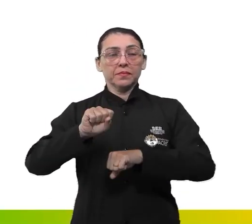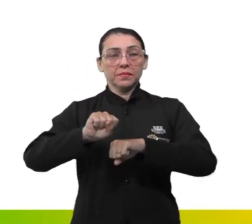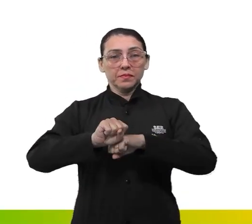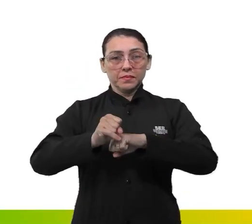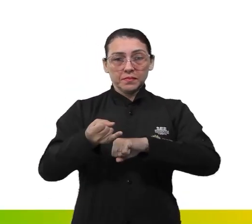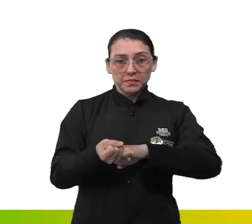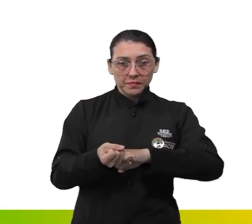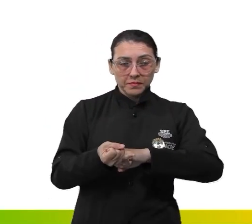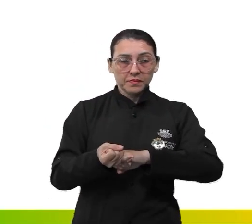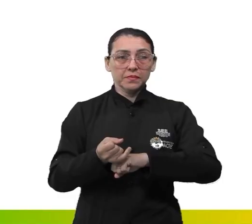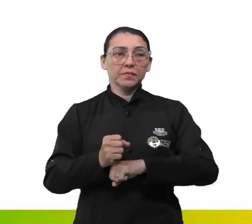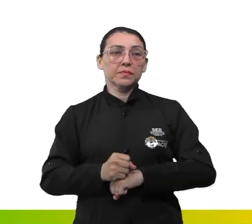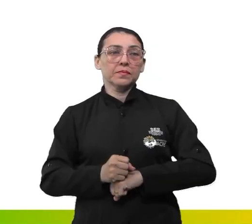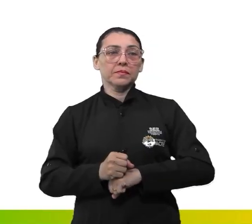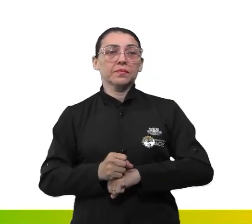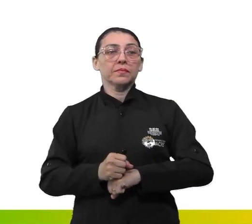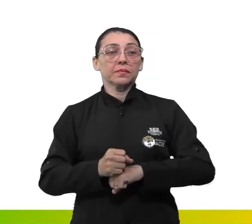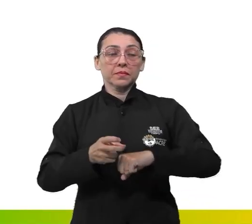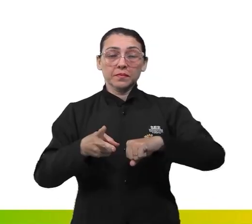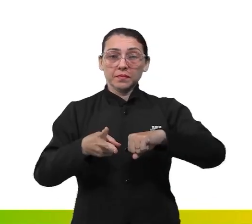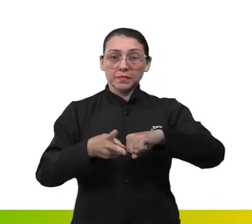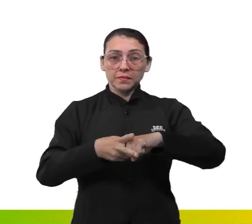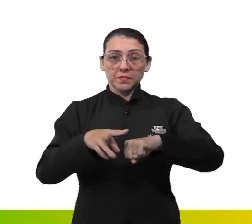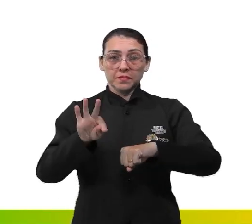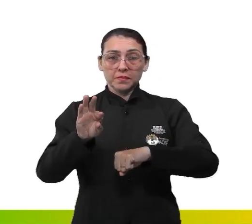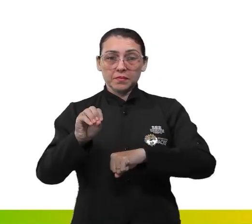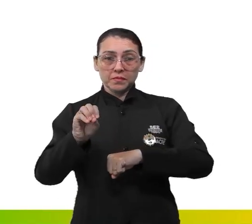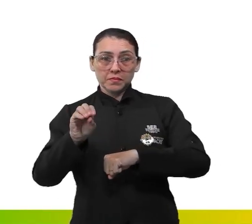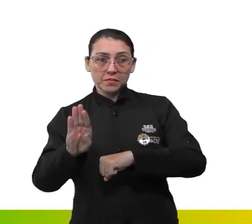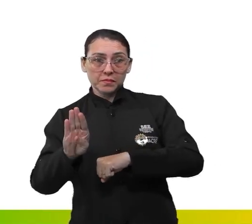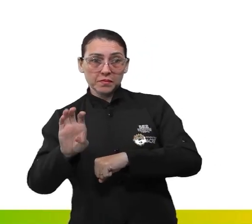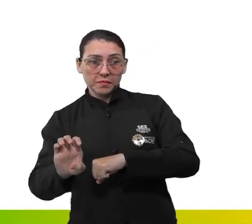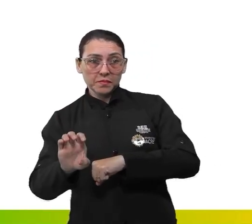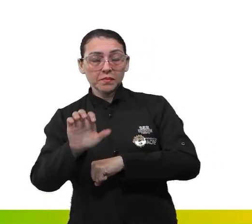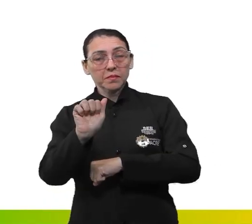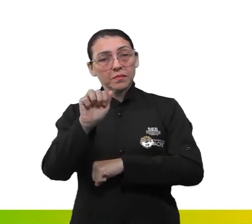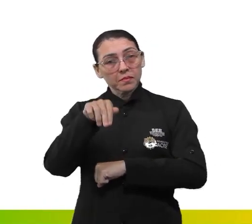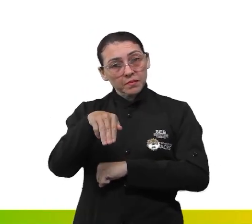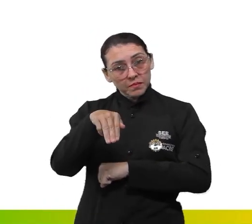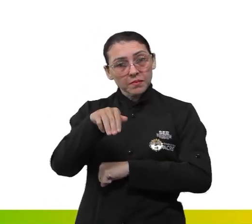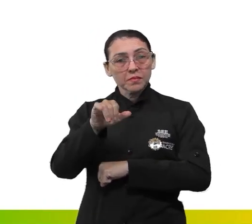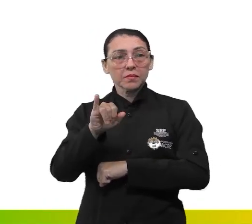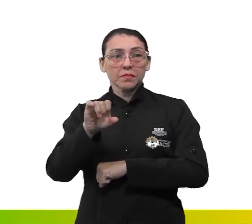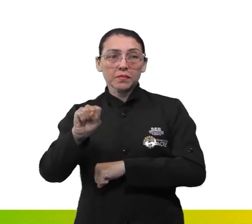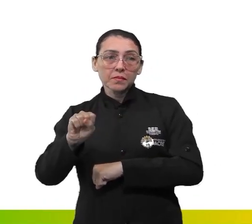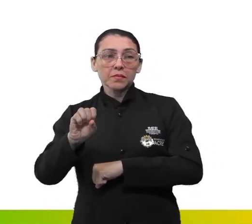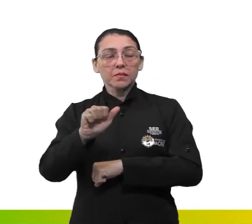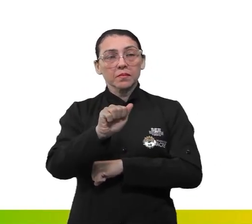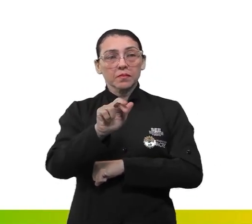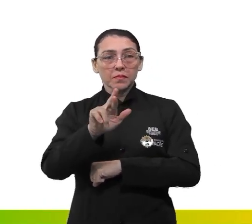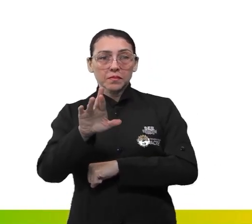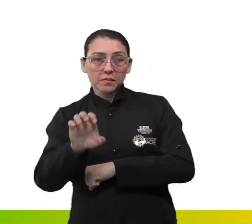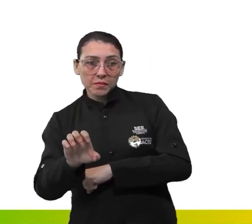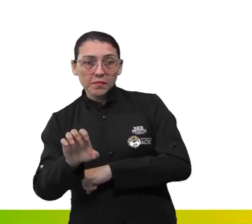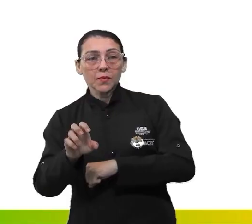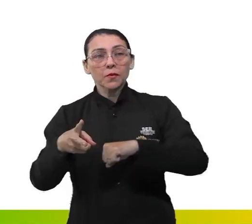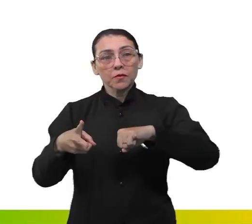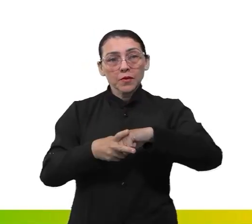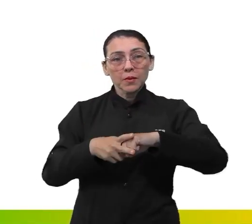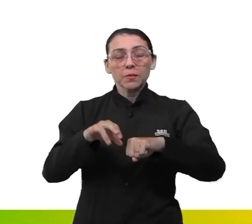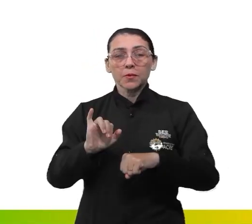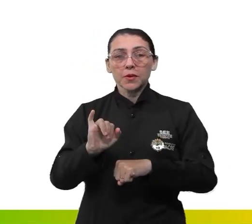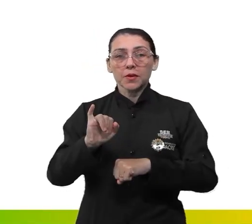sujeito, o verbo to be, am, is or are, o verbo com o ing